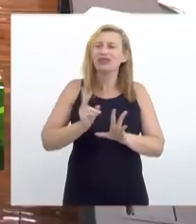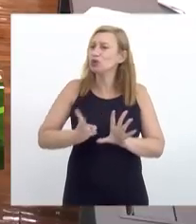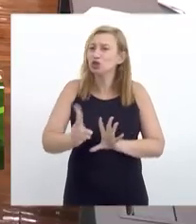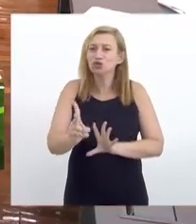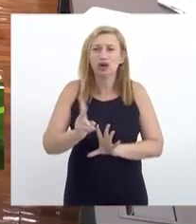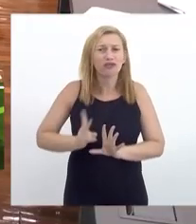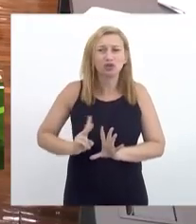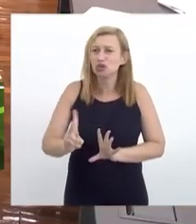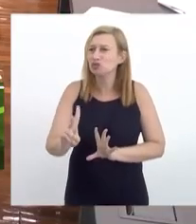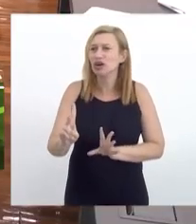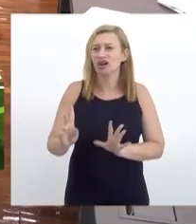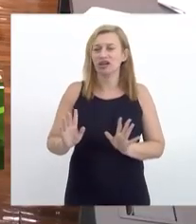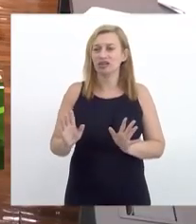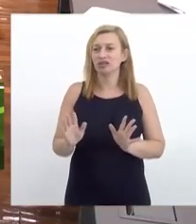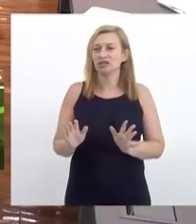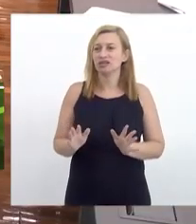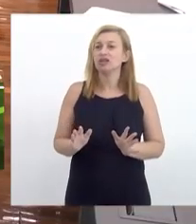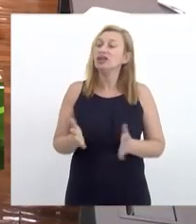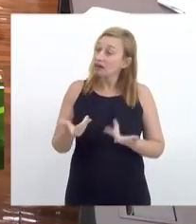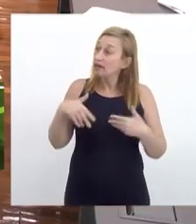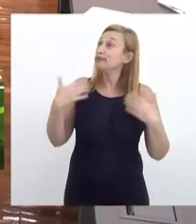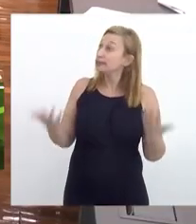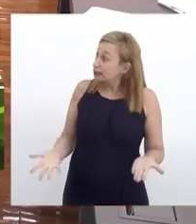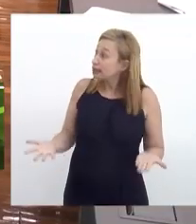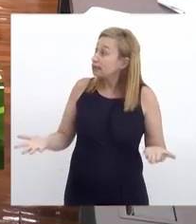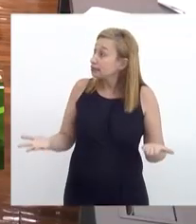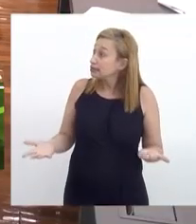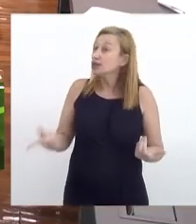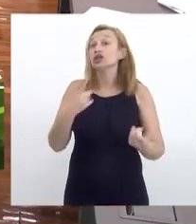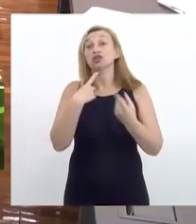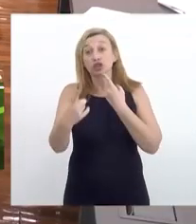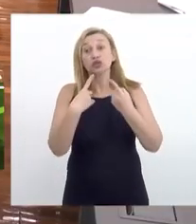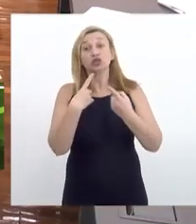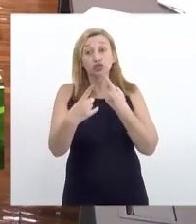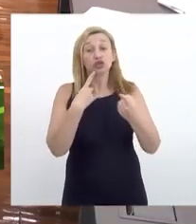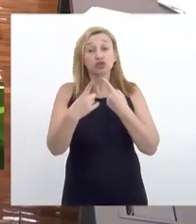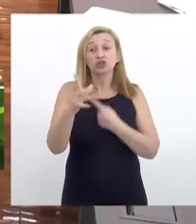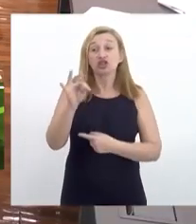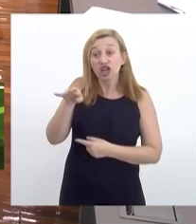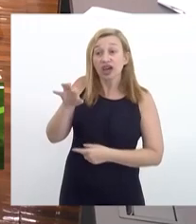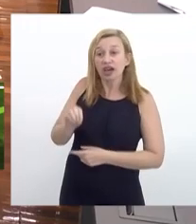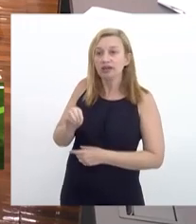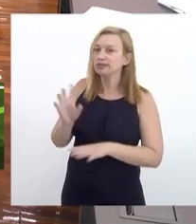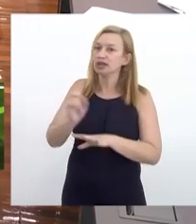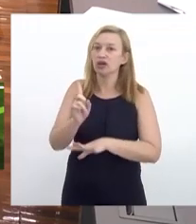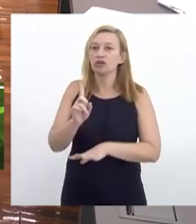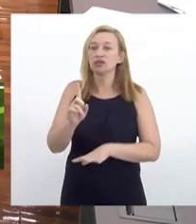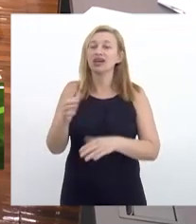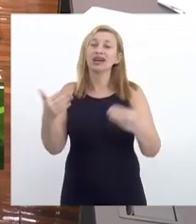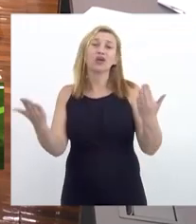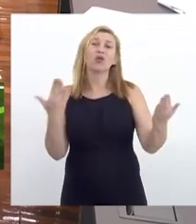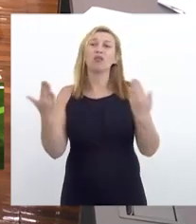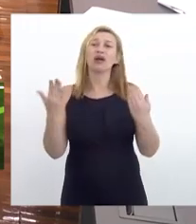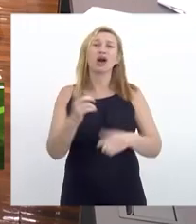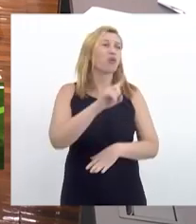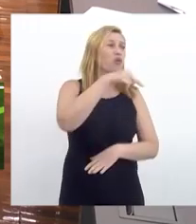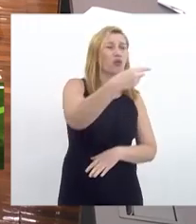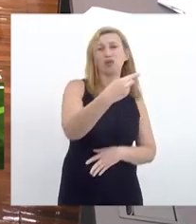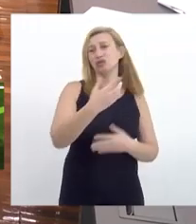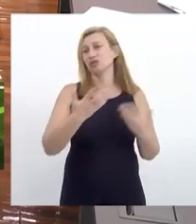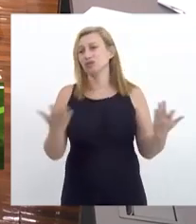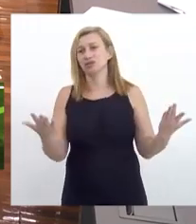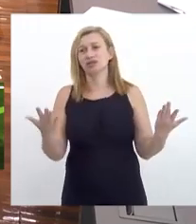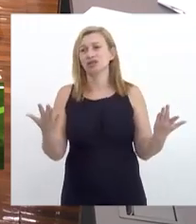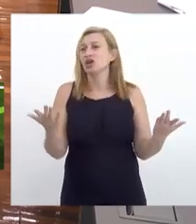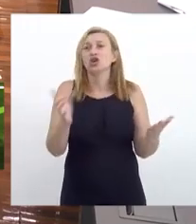Isso não perdem Então, eu estou falando disso Então, nós estamos só discutindo o triênio Eu estou discutindo o triênio, presidente Não, mas a vossa excelência Está querendo comparar outros benefícios Não,